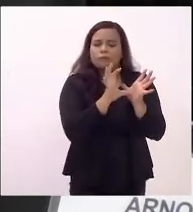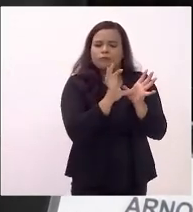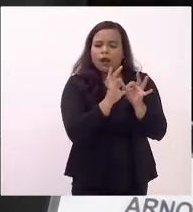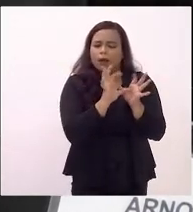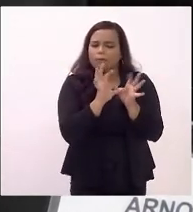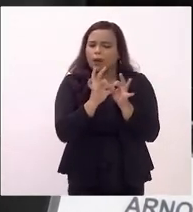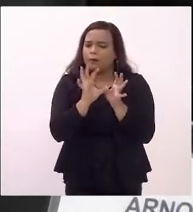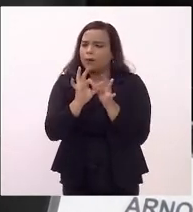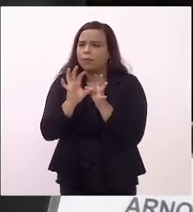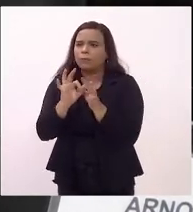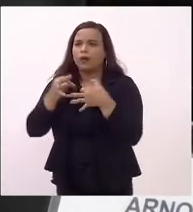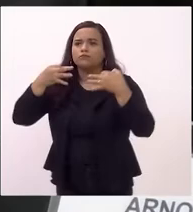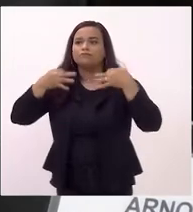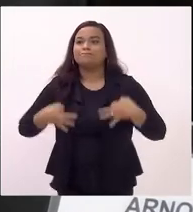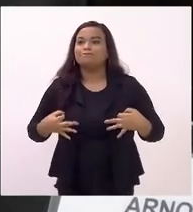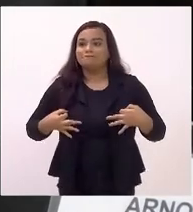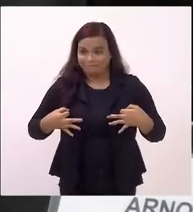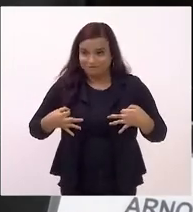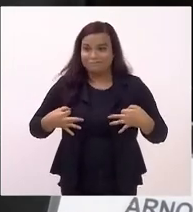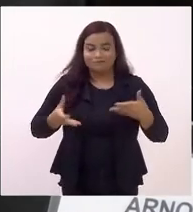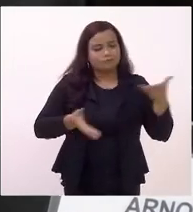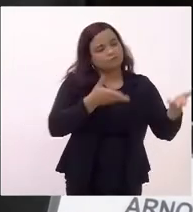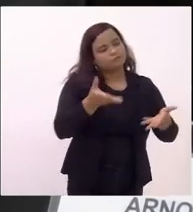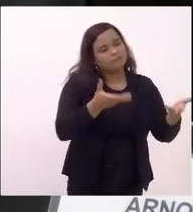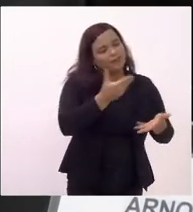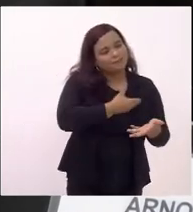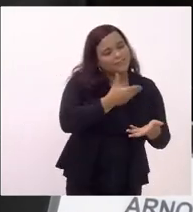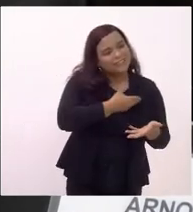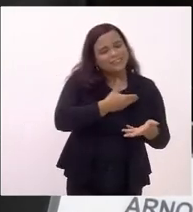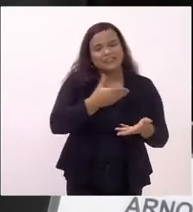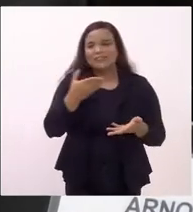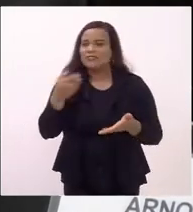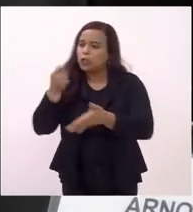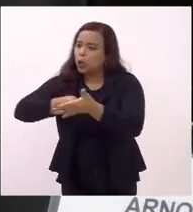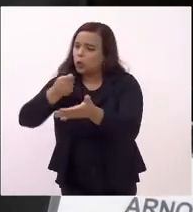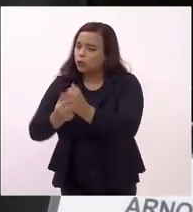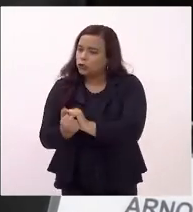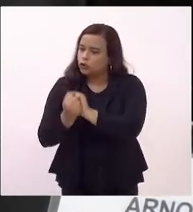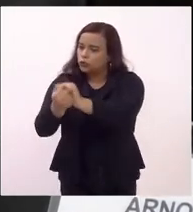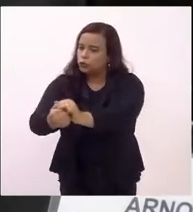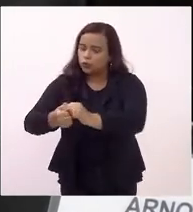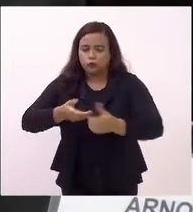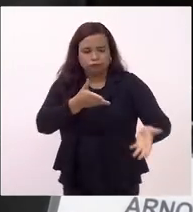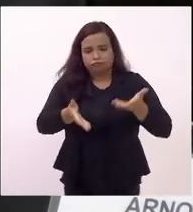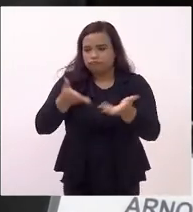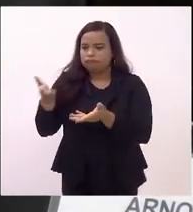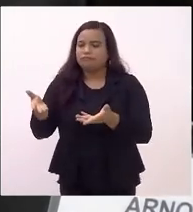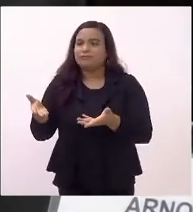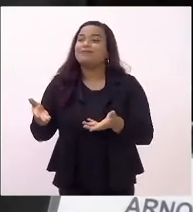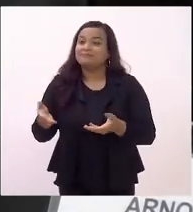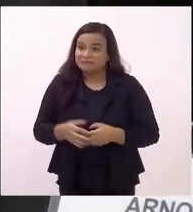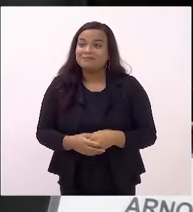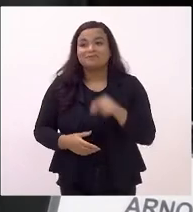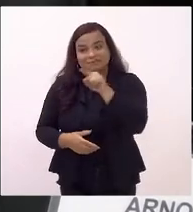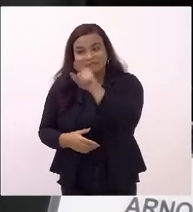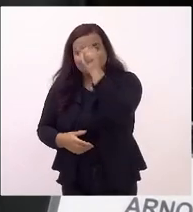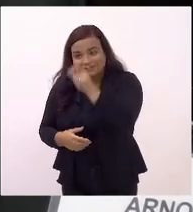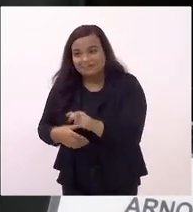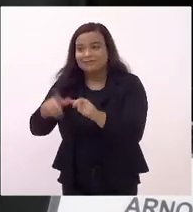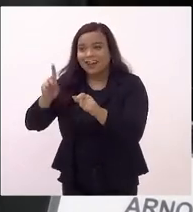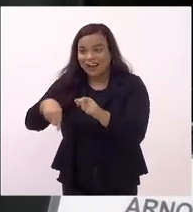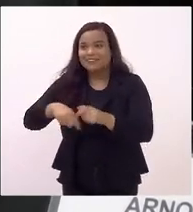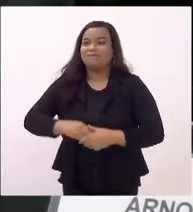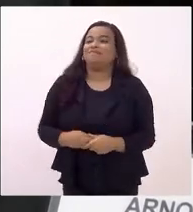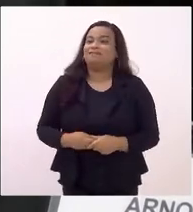de lidar com os amigos e com os parceiros de luta. Eu tenho, aproximadamente nos